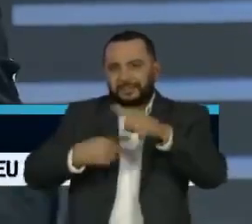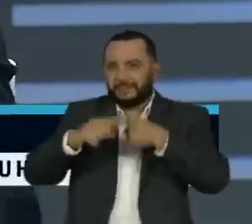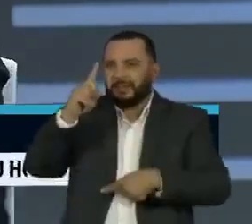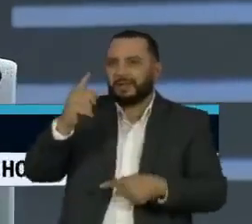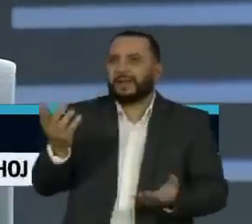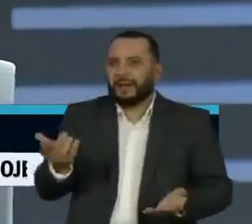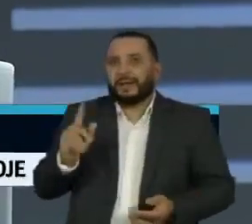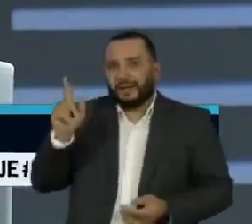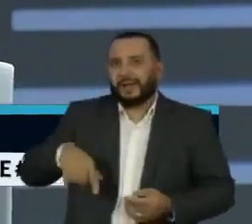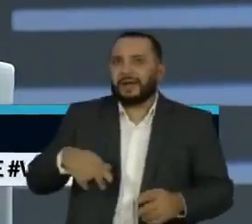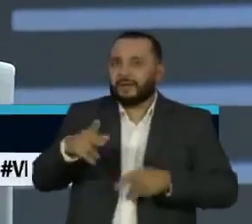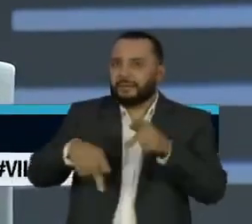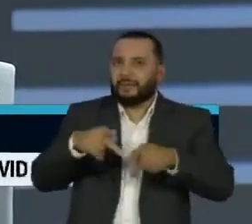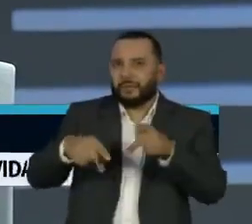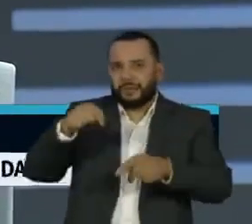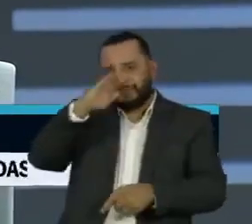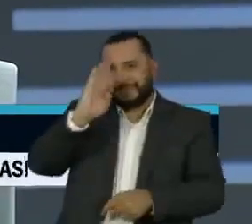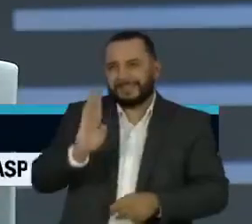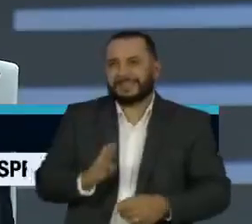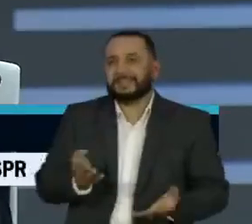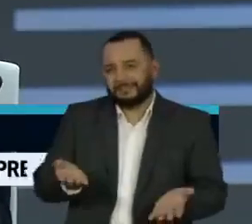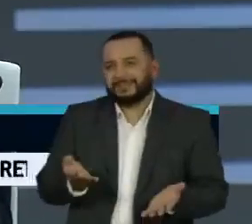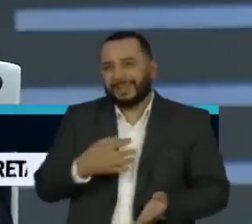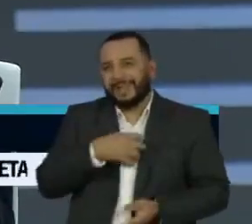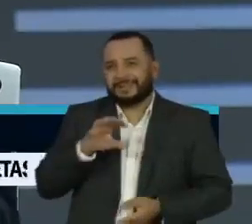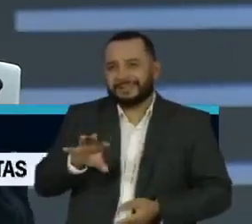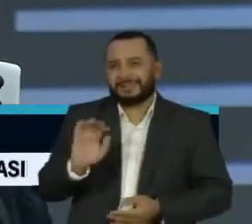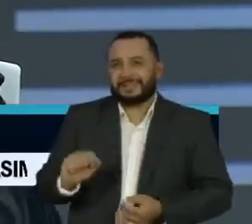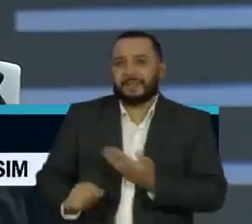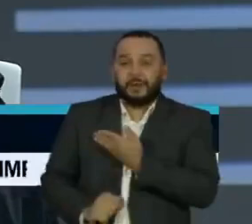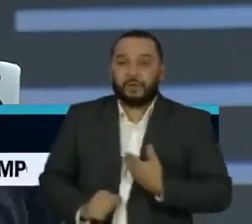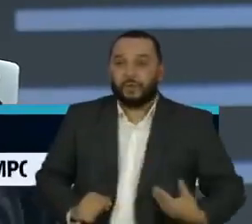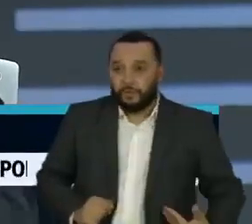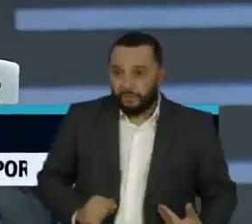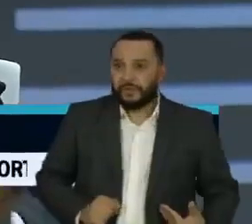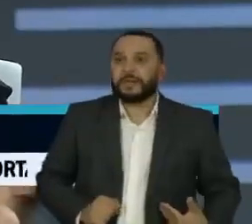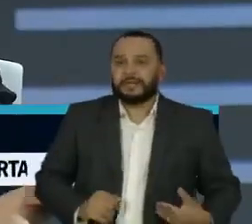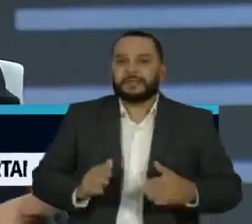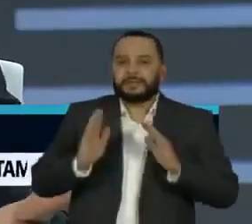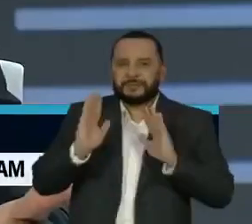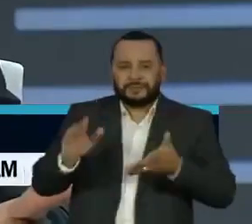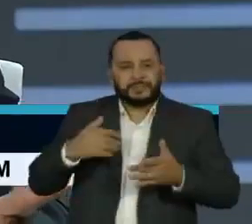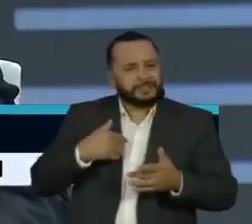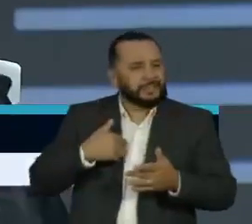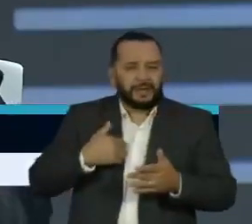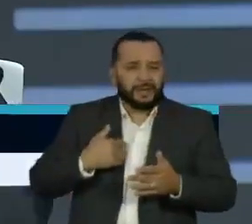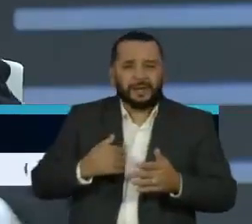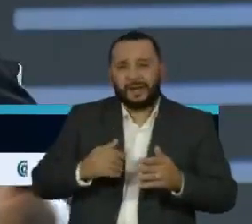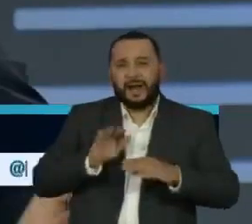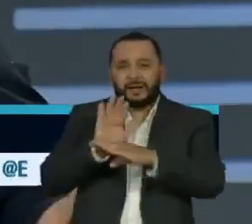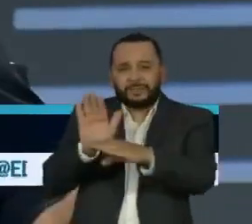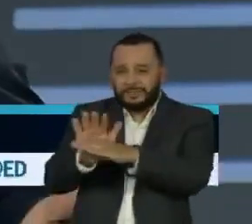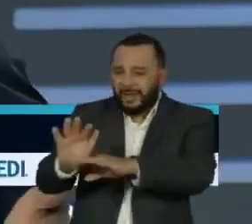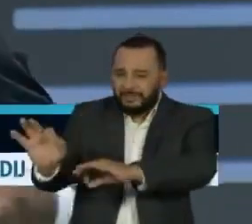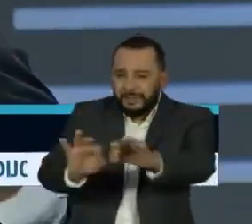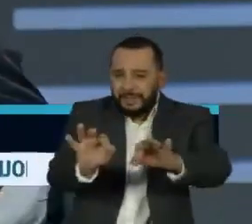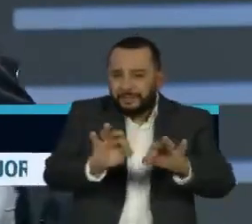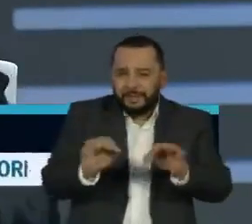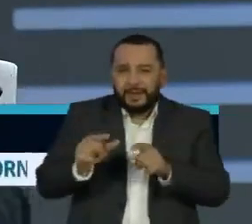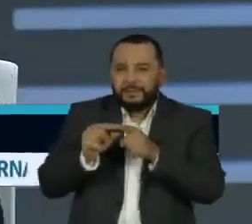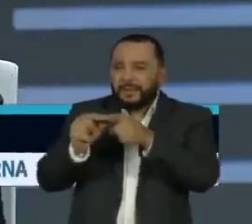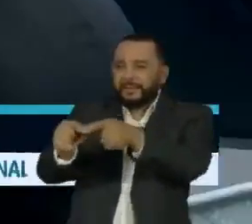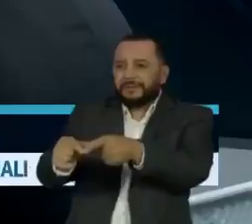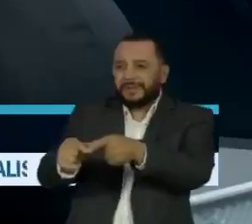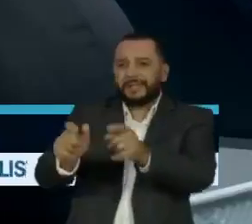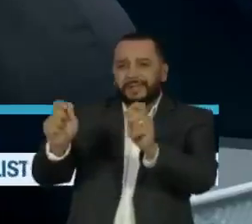então essa é a essência do povo brasileiro. O dia que o Estado, né, colocar um mínimo de infraestrutura para essa nossa periferia, a